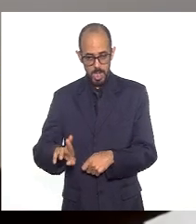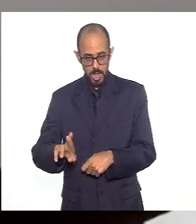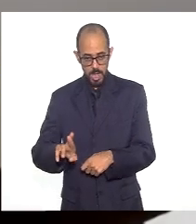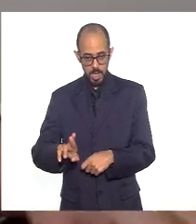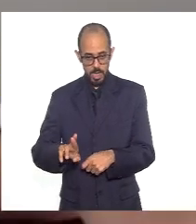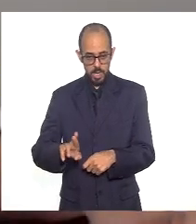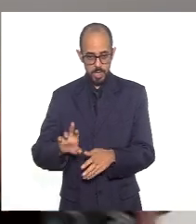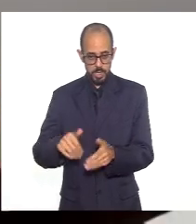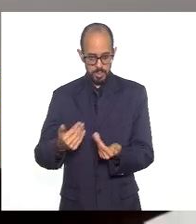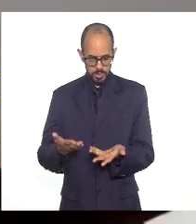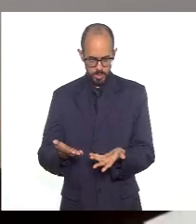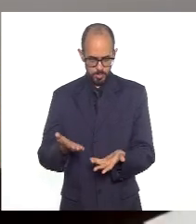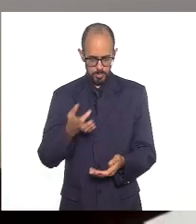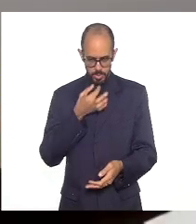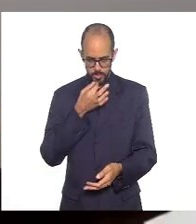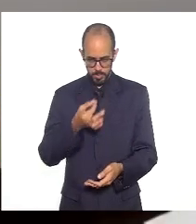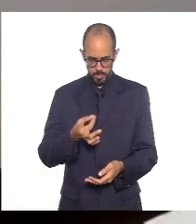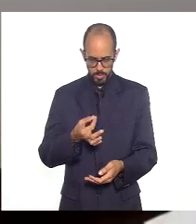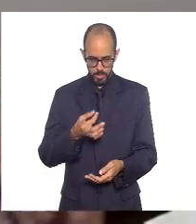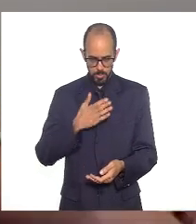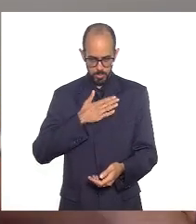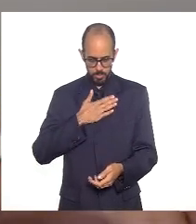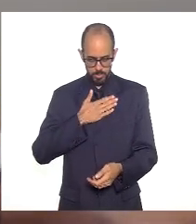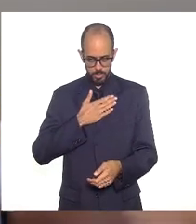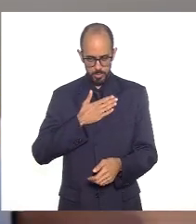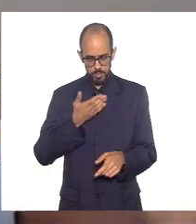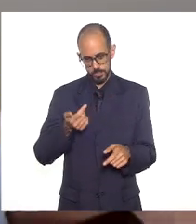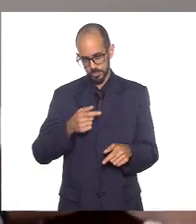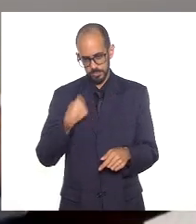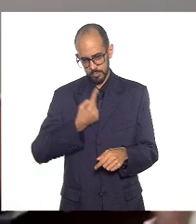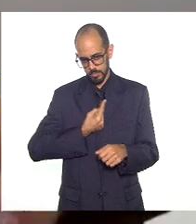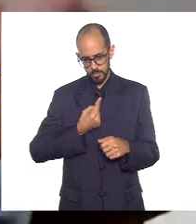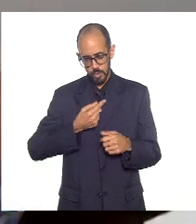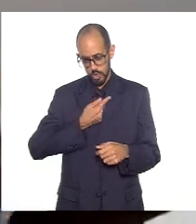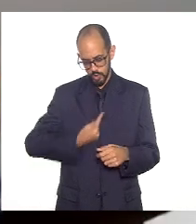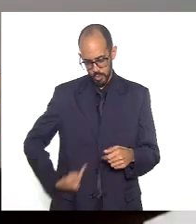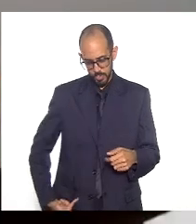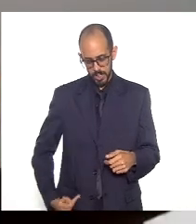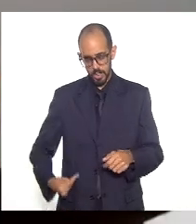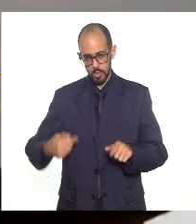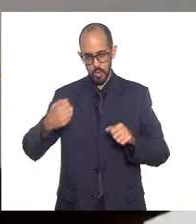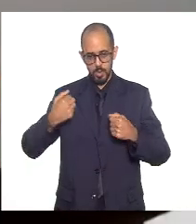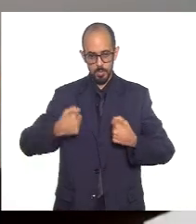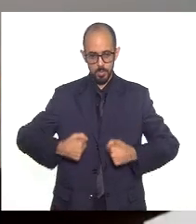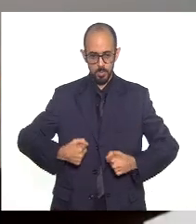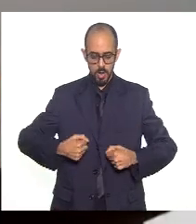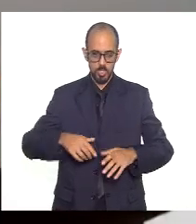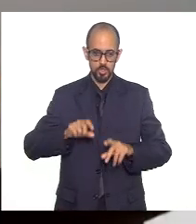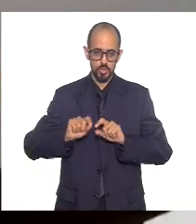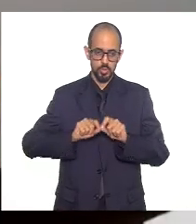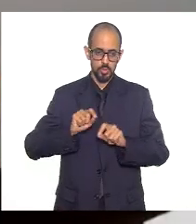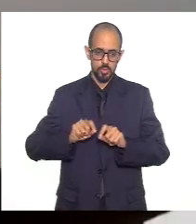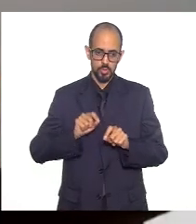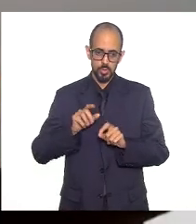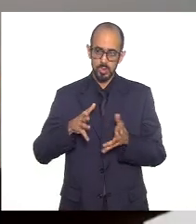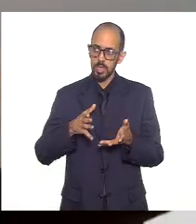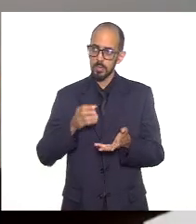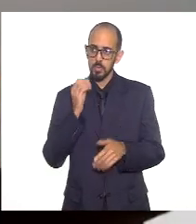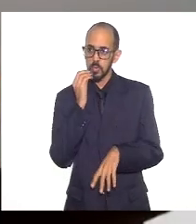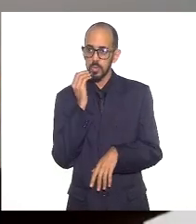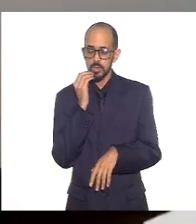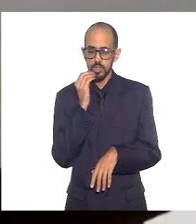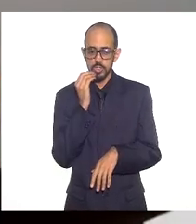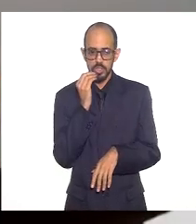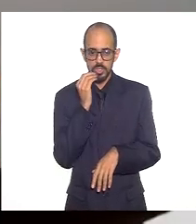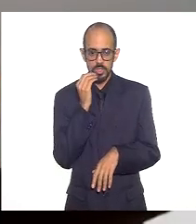gente teria que ter, né? Eu acho que o governador poderia ter aqui sabe, deputado Carlos Bink, uns 3 ou 4